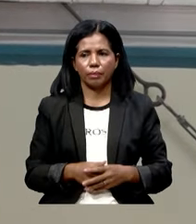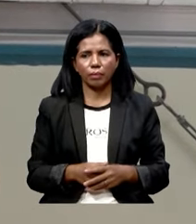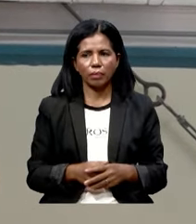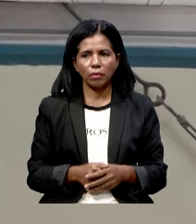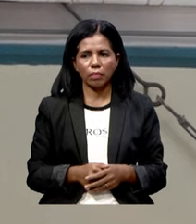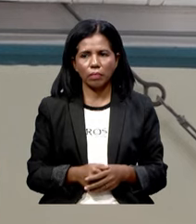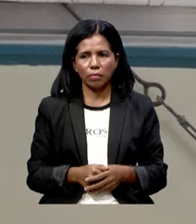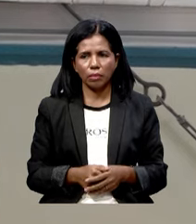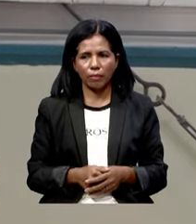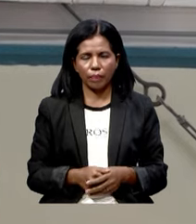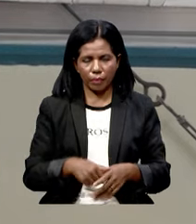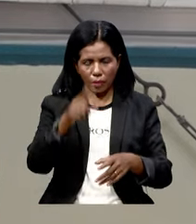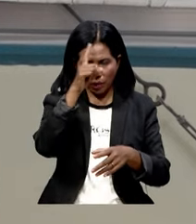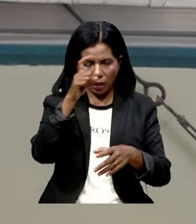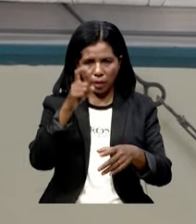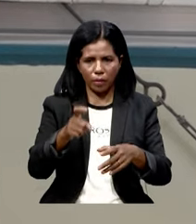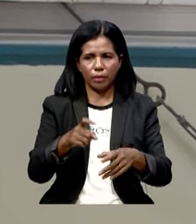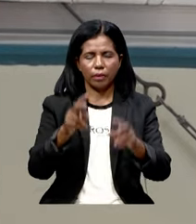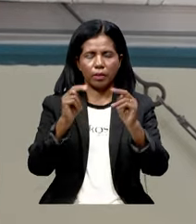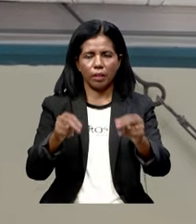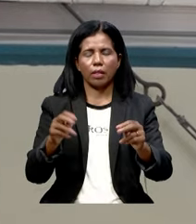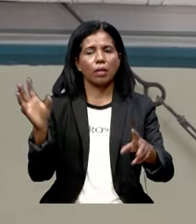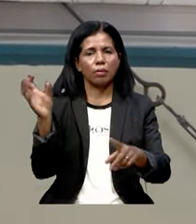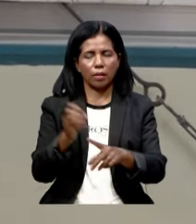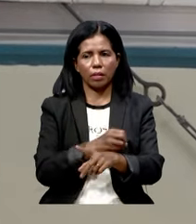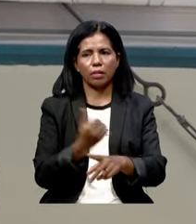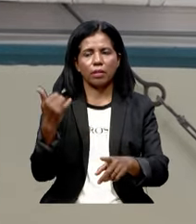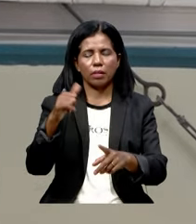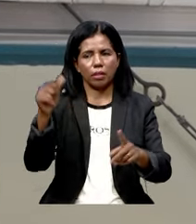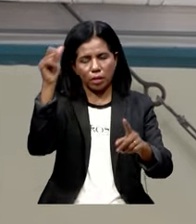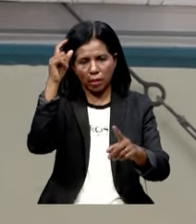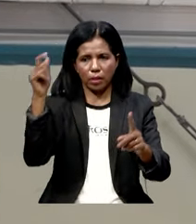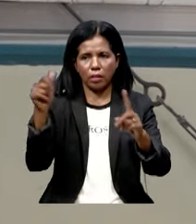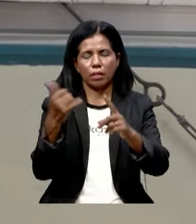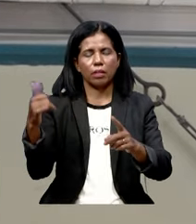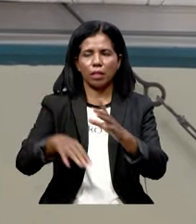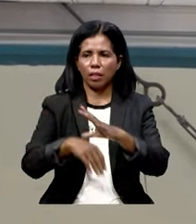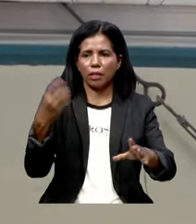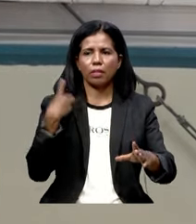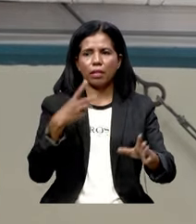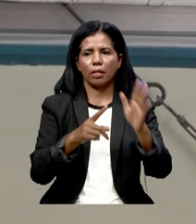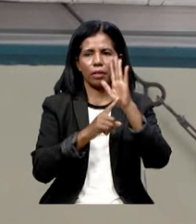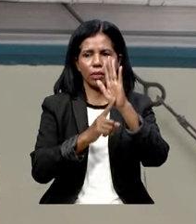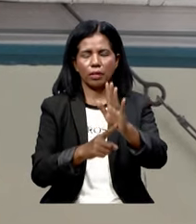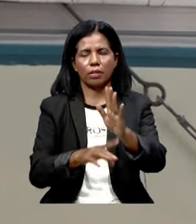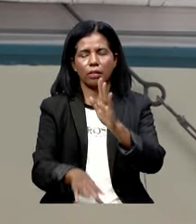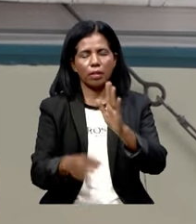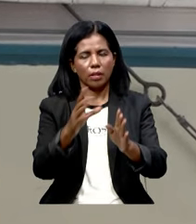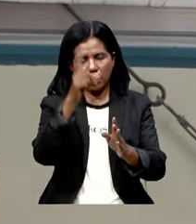negale tanema ida di reforma ne tinga obrigatori par de peser ne be atinjo ida reforma sir saiona ita halfel promosaun sira husi kraik